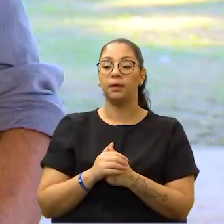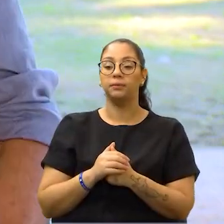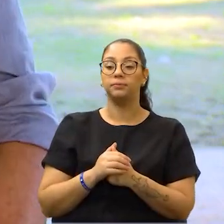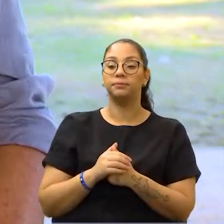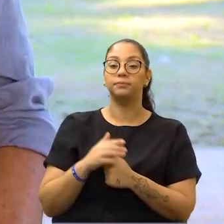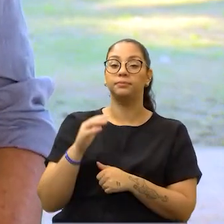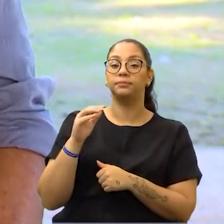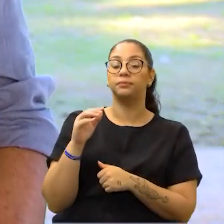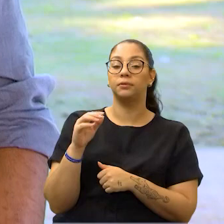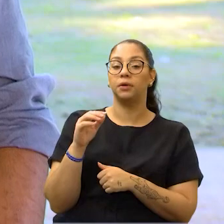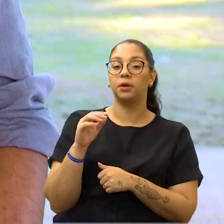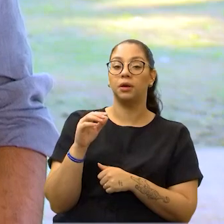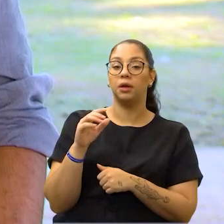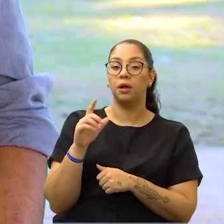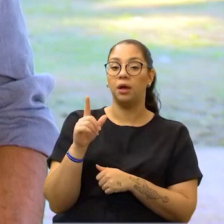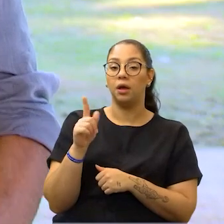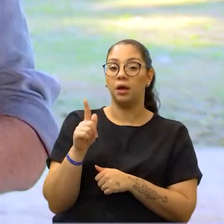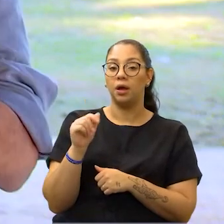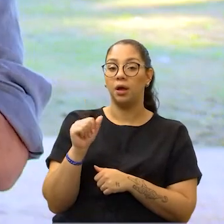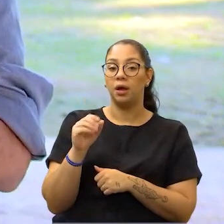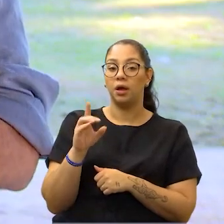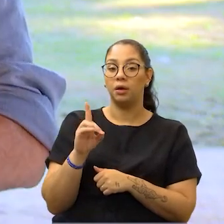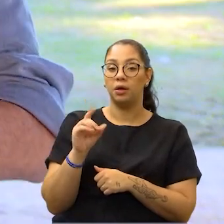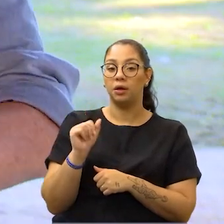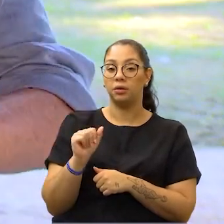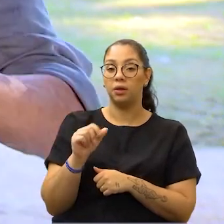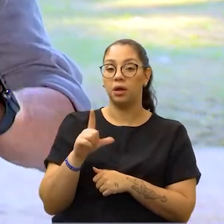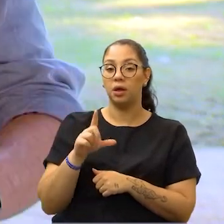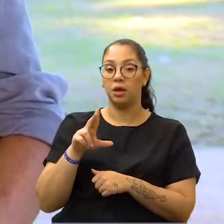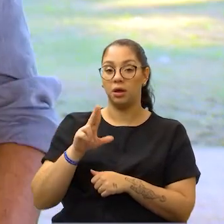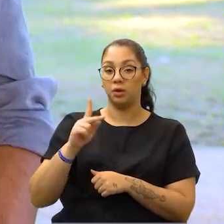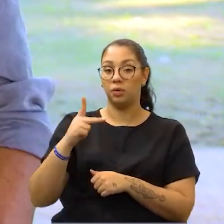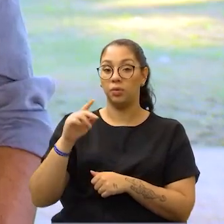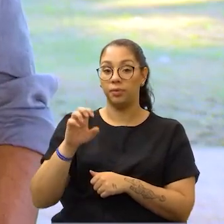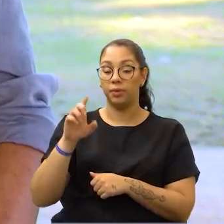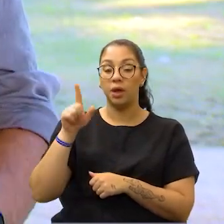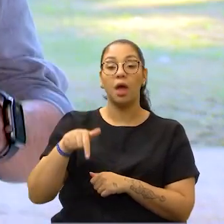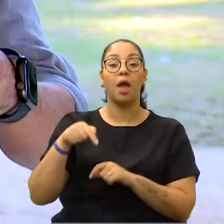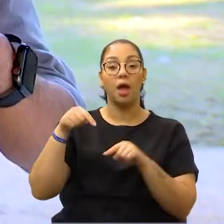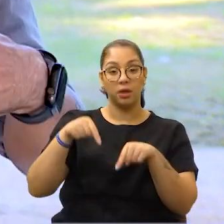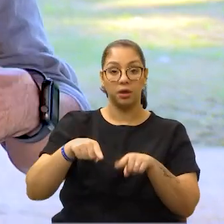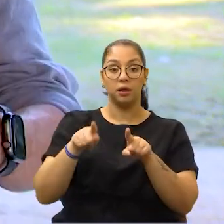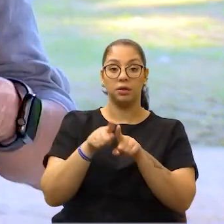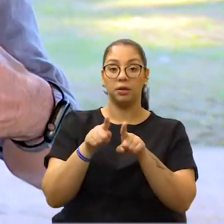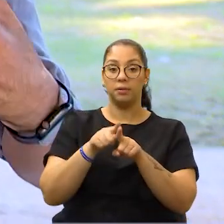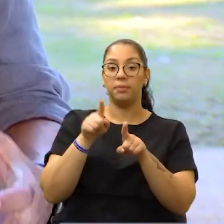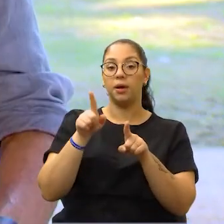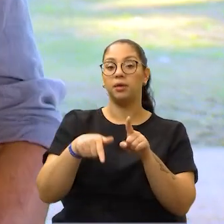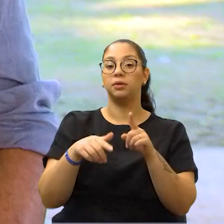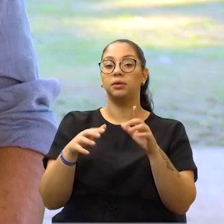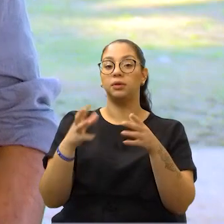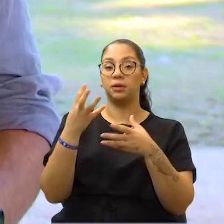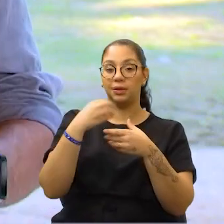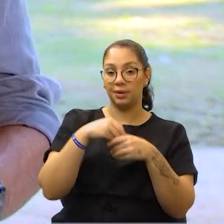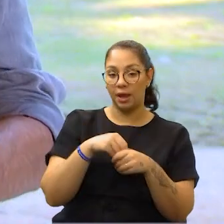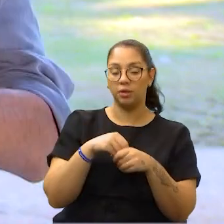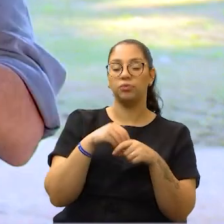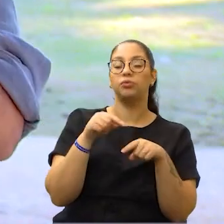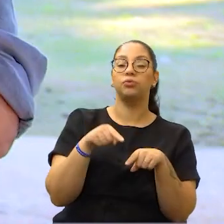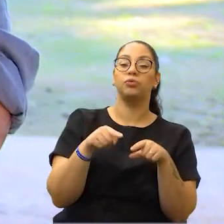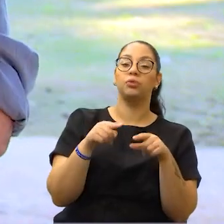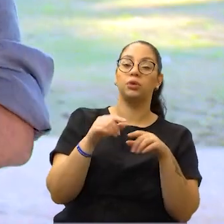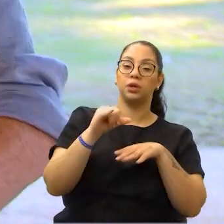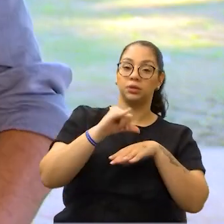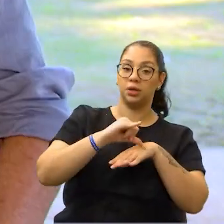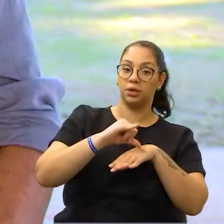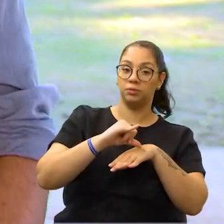aqui na sede mesmo. Né? A Guadalupe é fase 1, 2 e 3, né? É toda ela iniciada e terminada aqui. A República